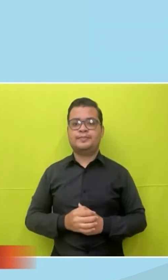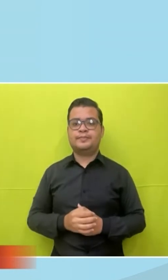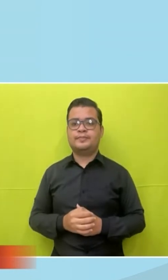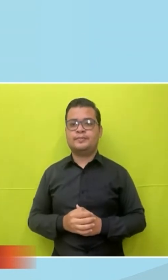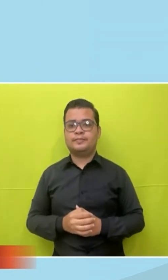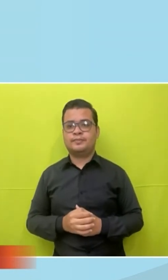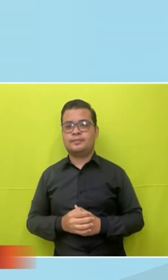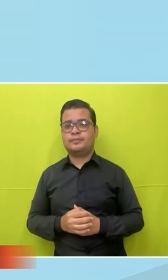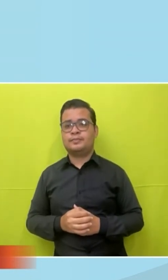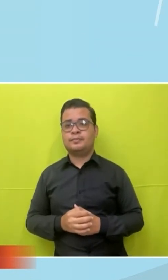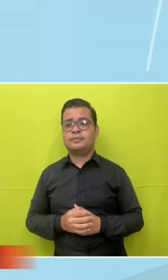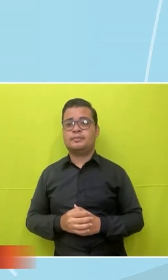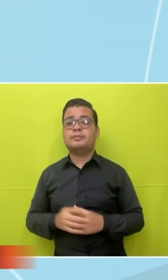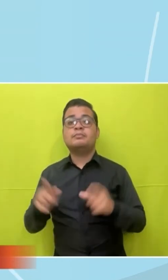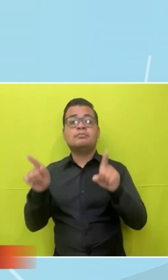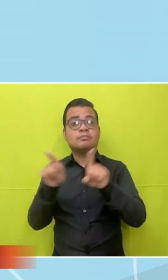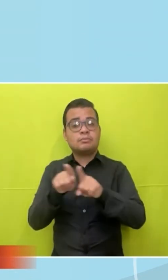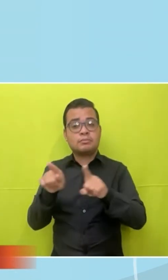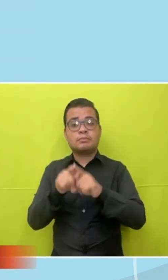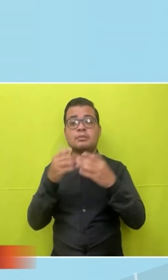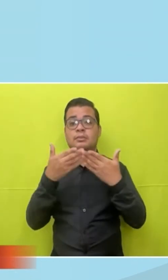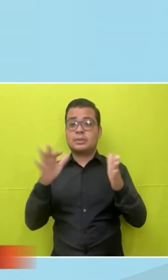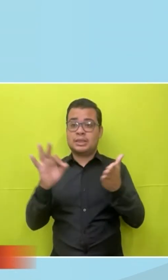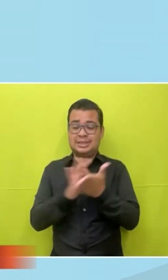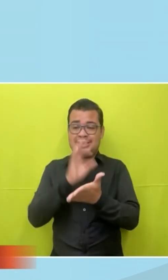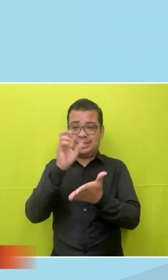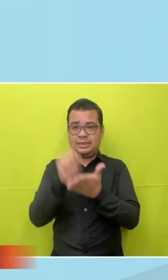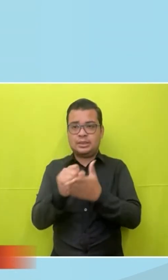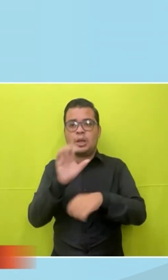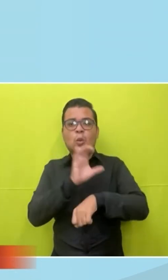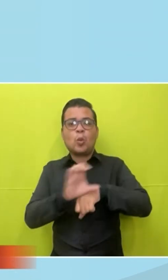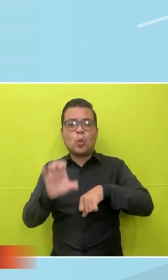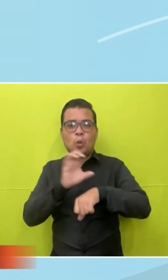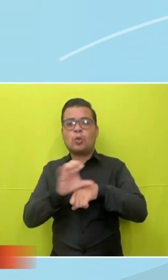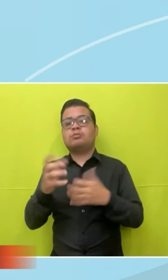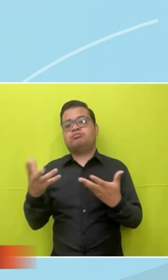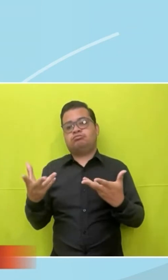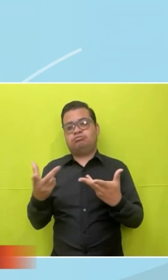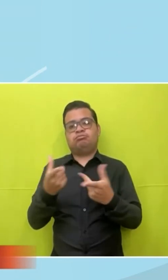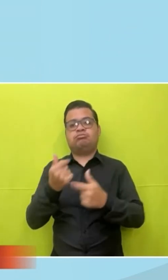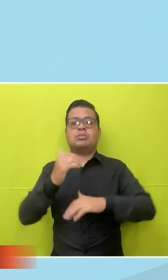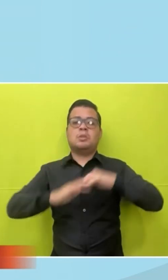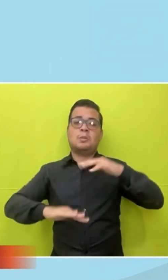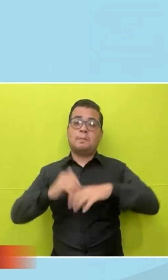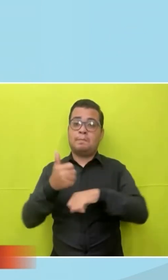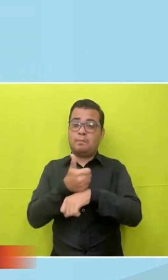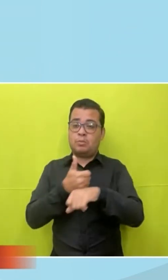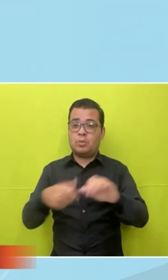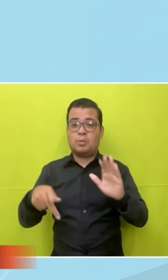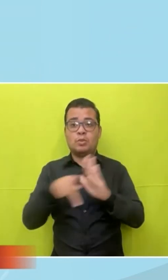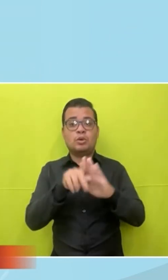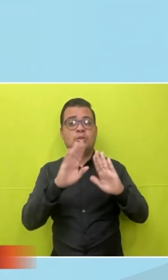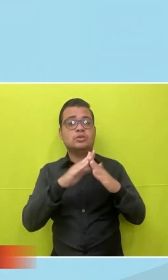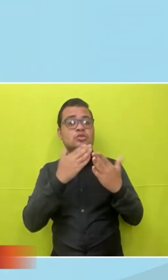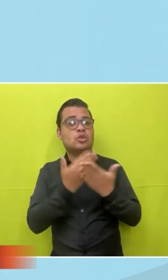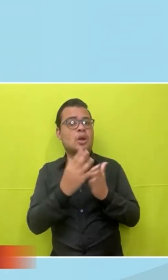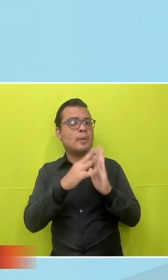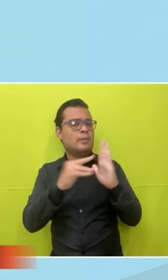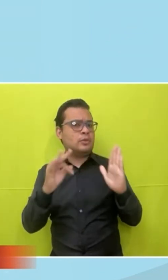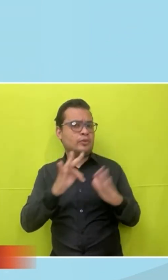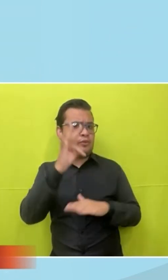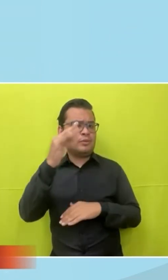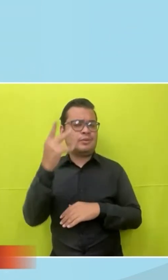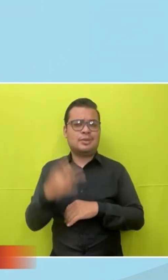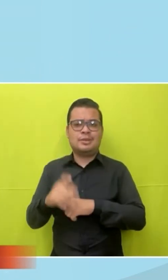E também estão abertas as inscrições para os cursos de qualificação profissional das escolas do futuro do estado de